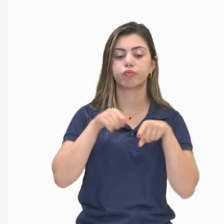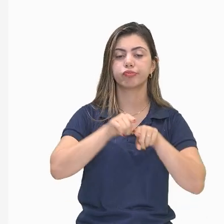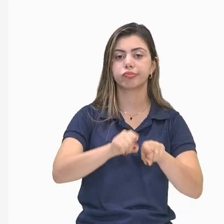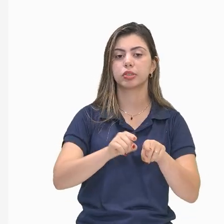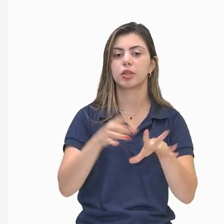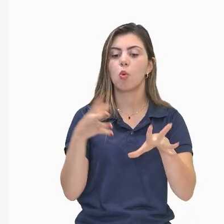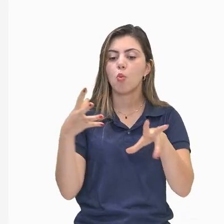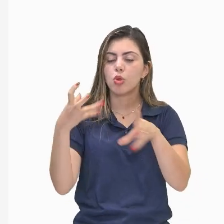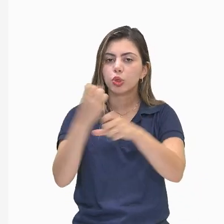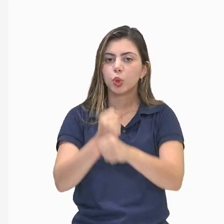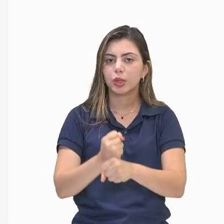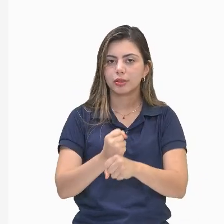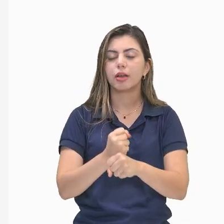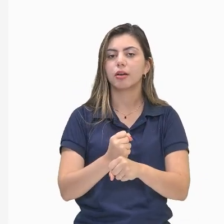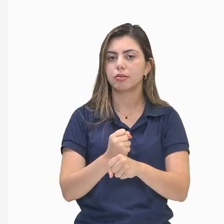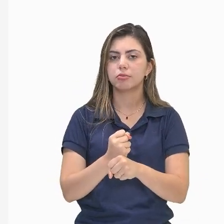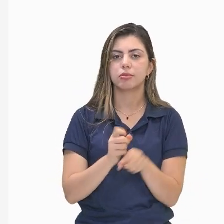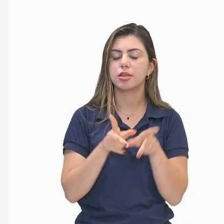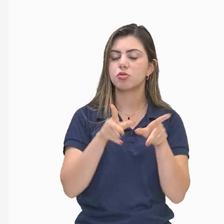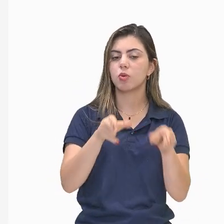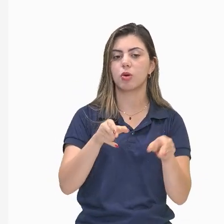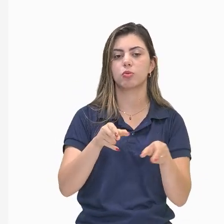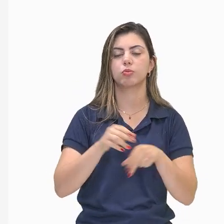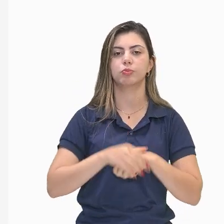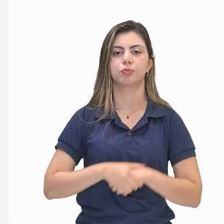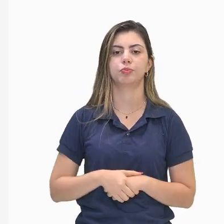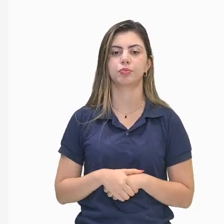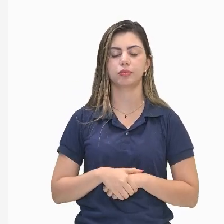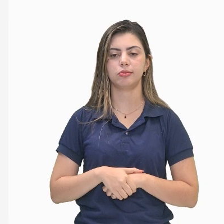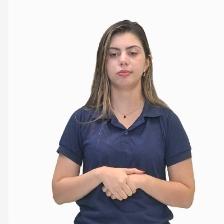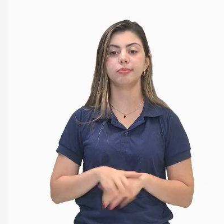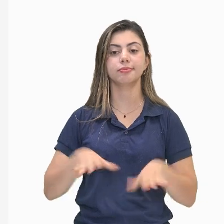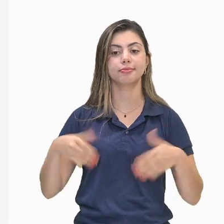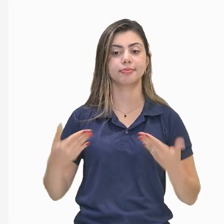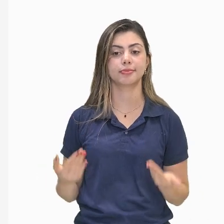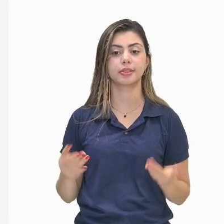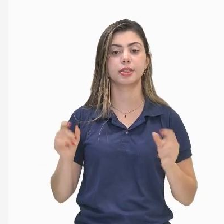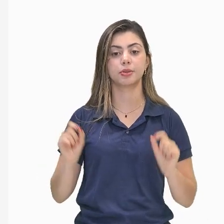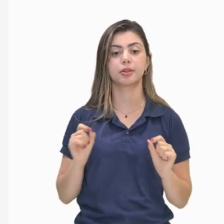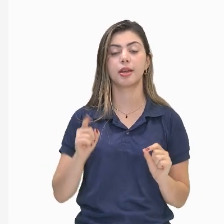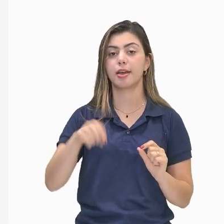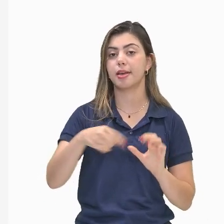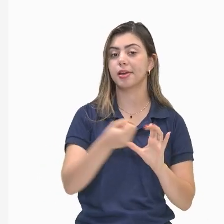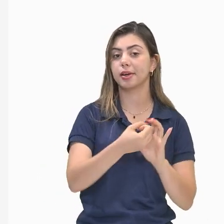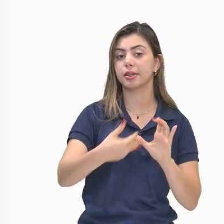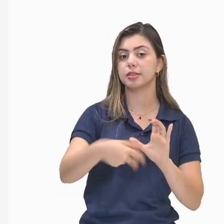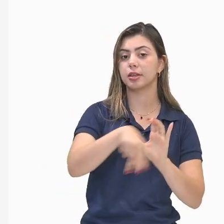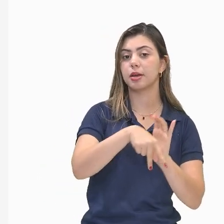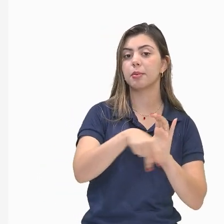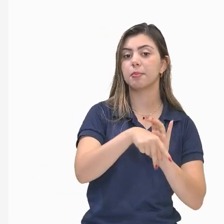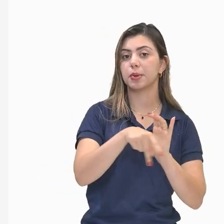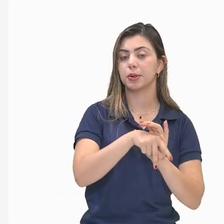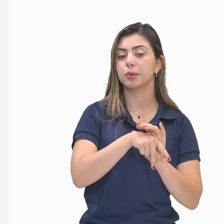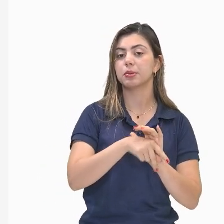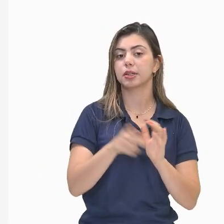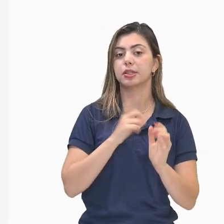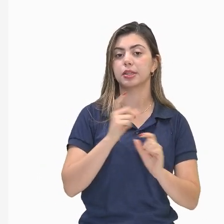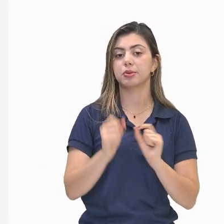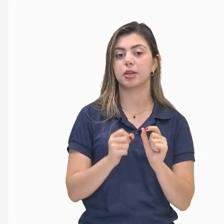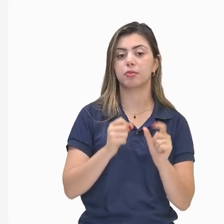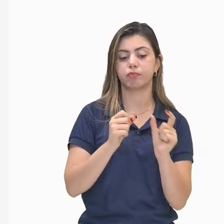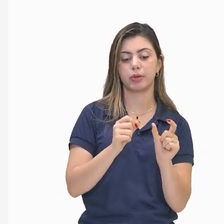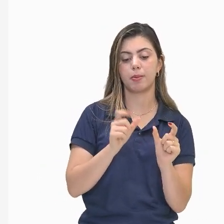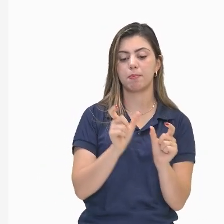cada capacitor associado é sempre a mesma. E aí, pessoal, essa é a característica da associação de capacitores em